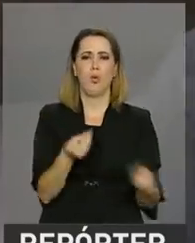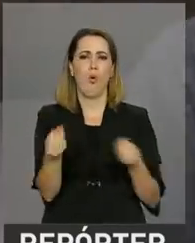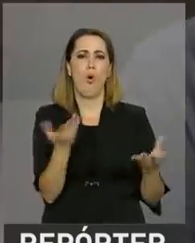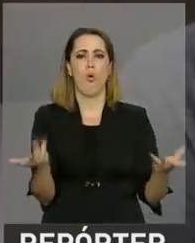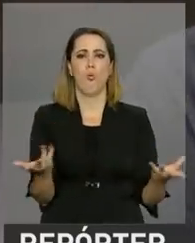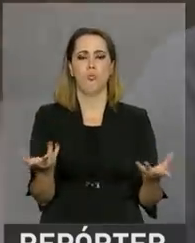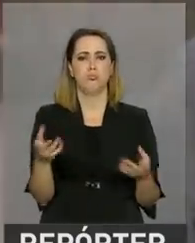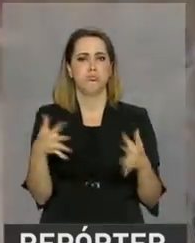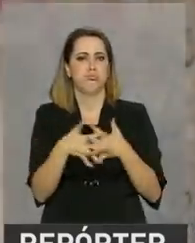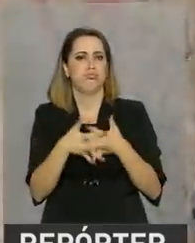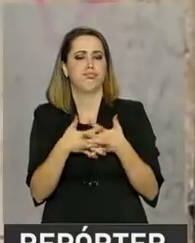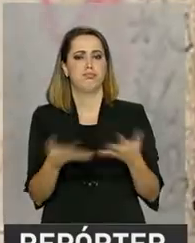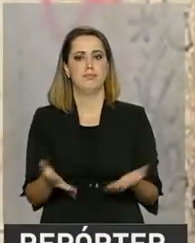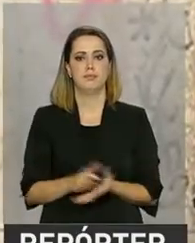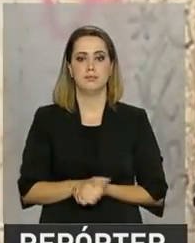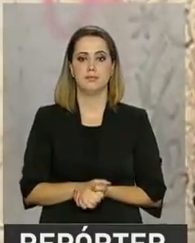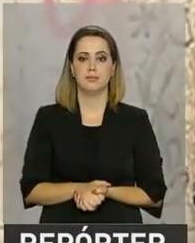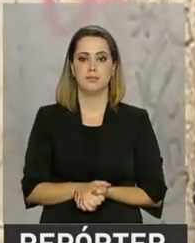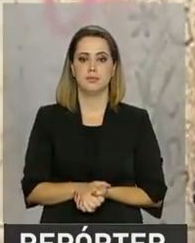fecha. Não tem condição.